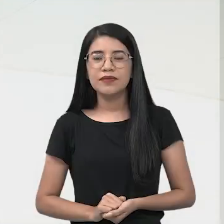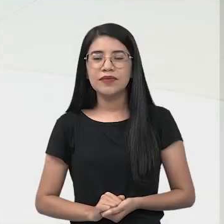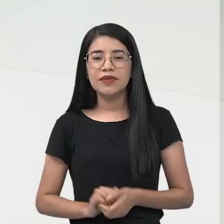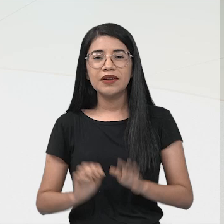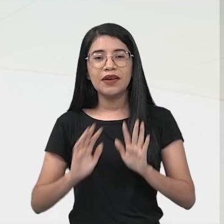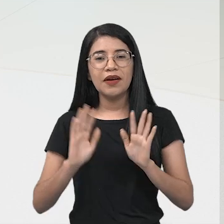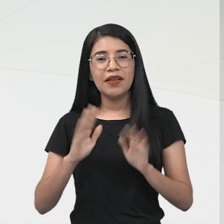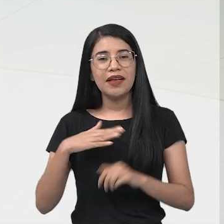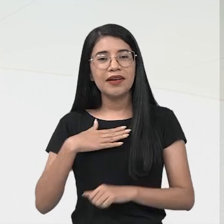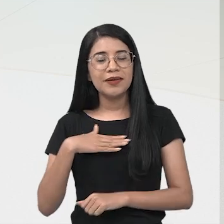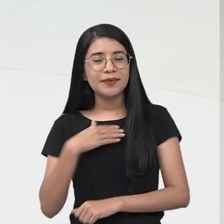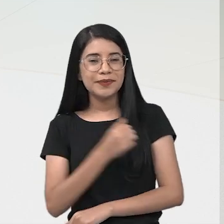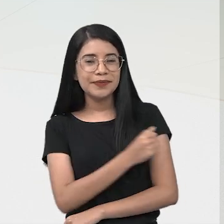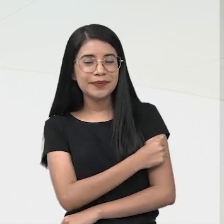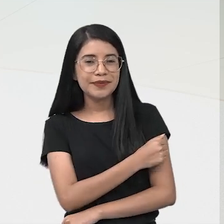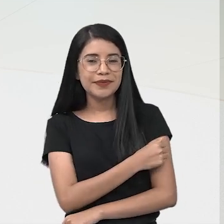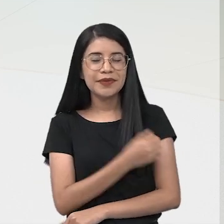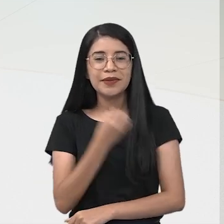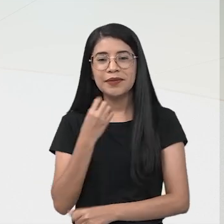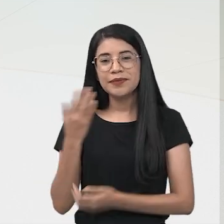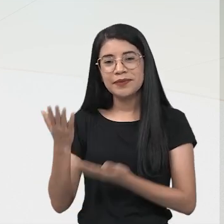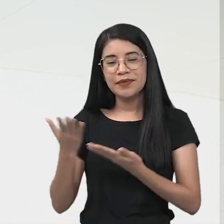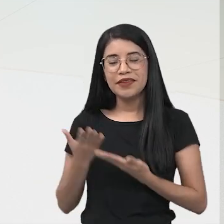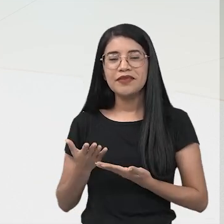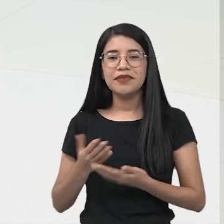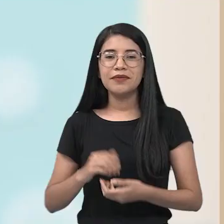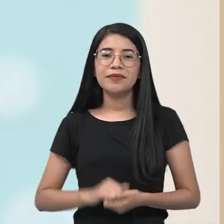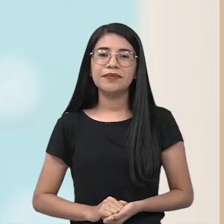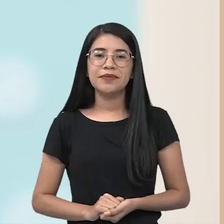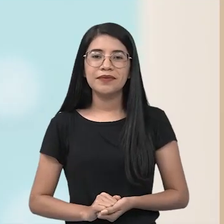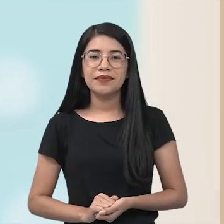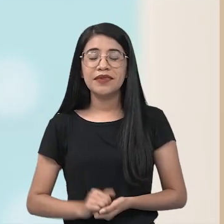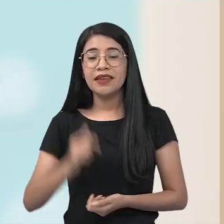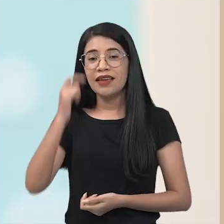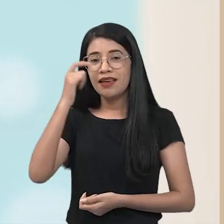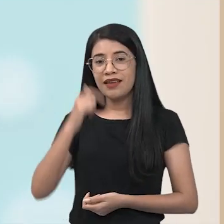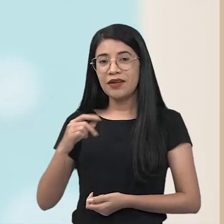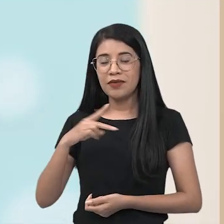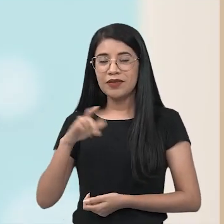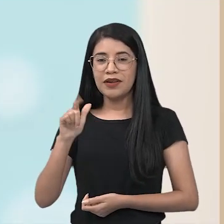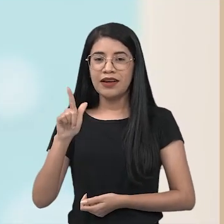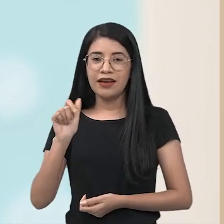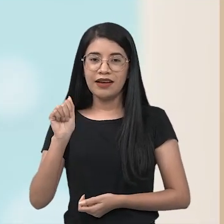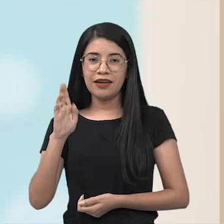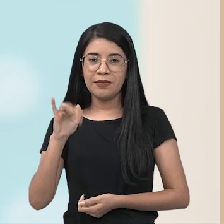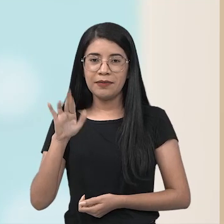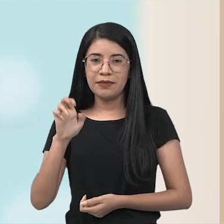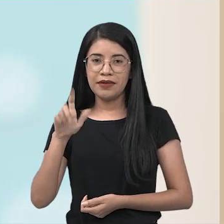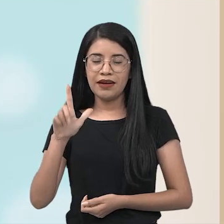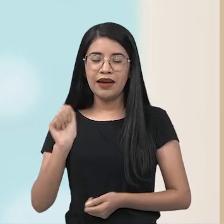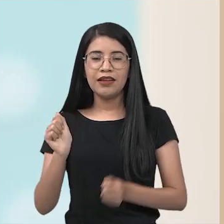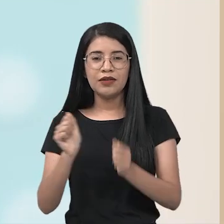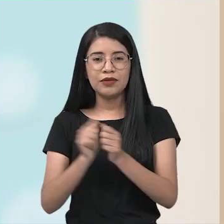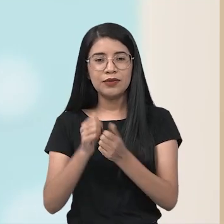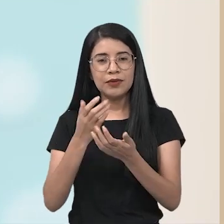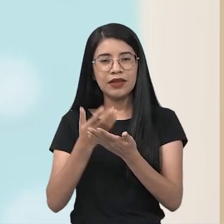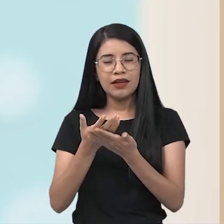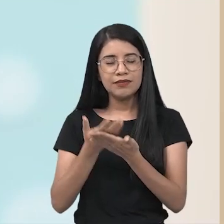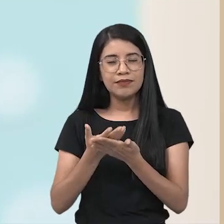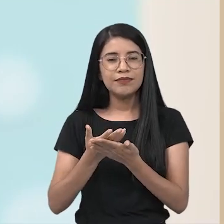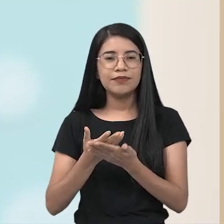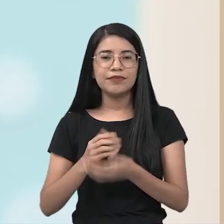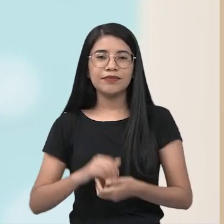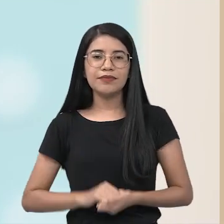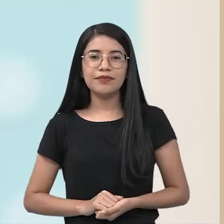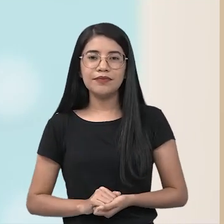Olá, meus artistas queridos, sejam bem-vindos. Eu sou a professora Gabriela e estou acompanhando vocês nesta jornada pelo